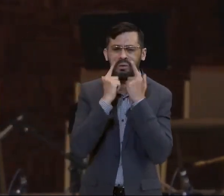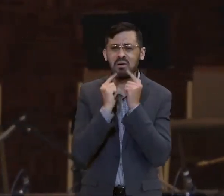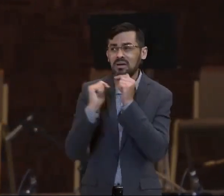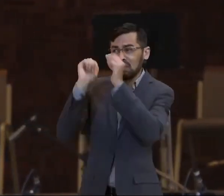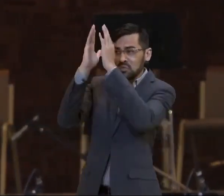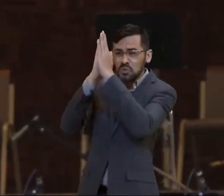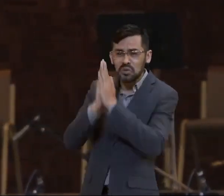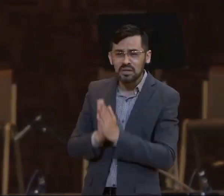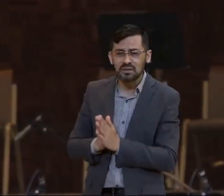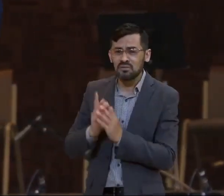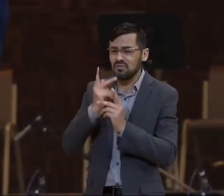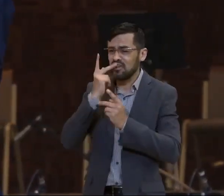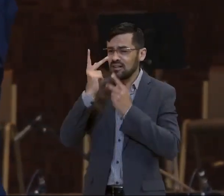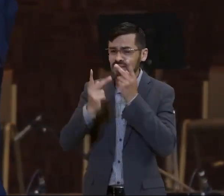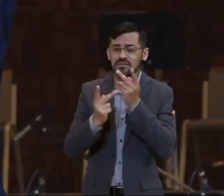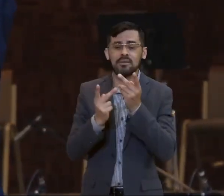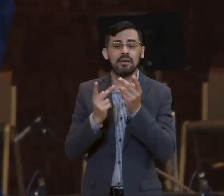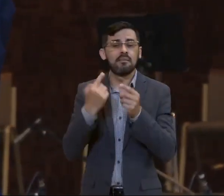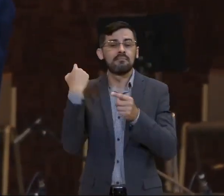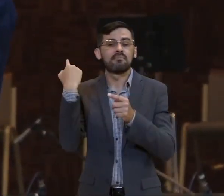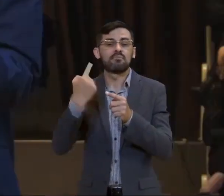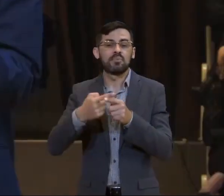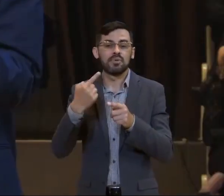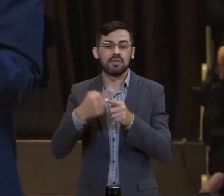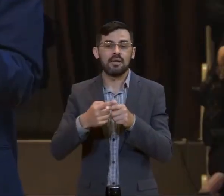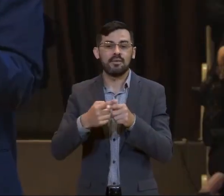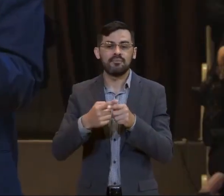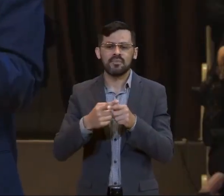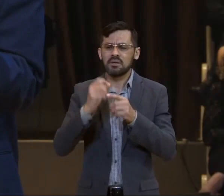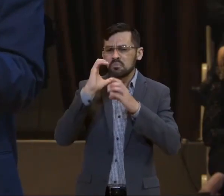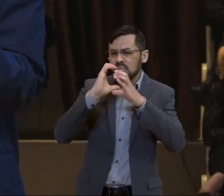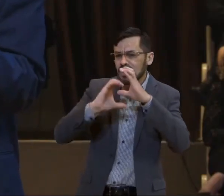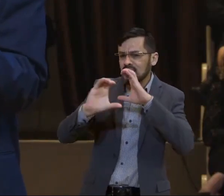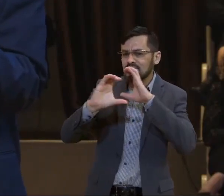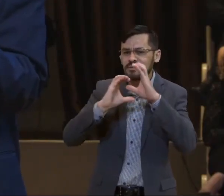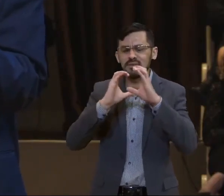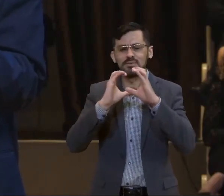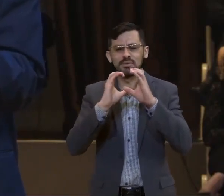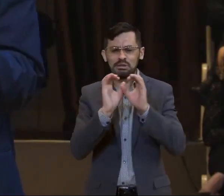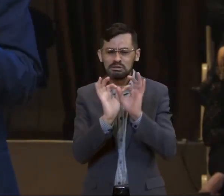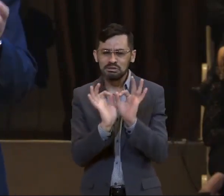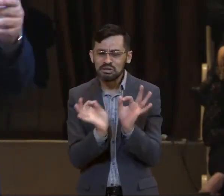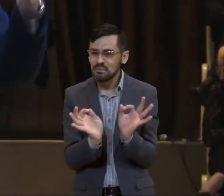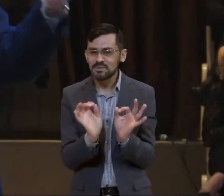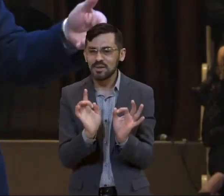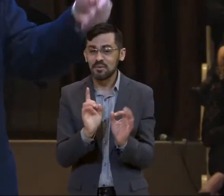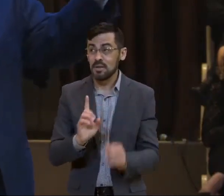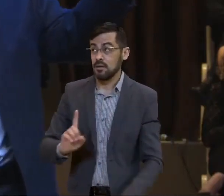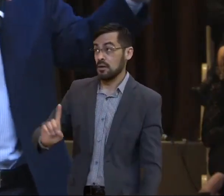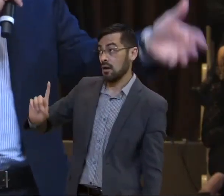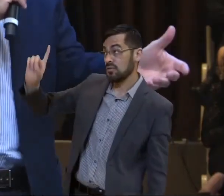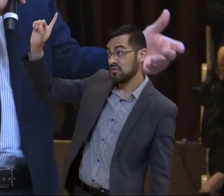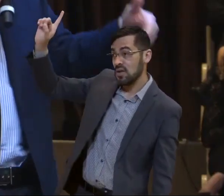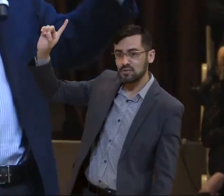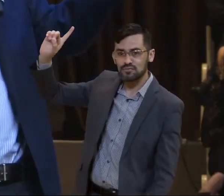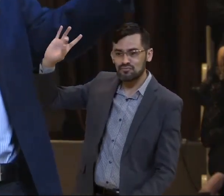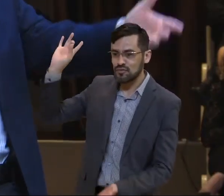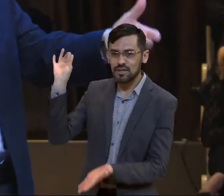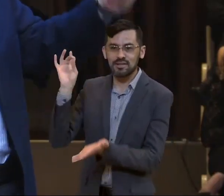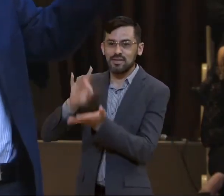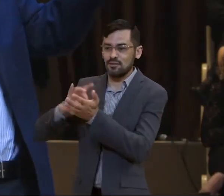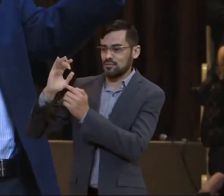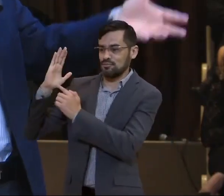mundo bendizendo. Por quê? Porque não era uma canção, era o Deus vivo, verdadeiro,